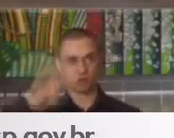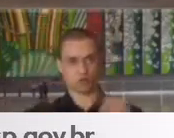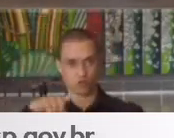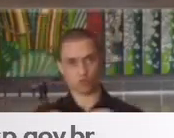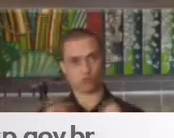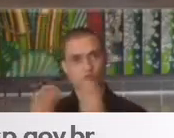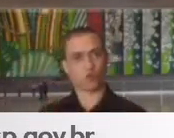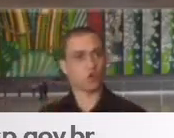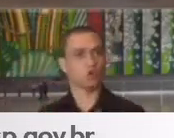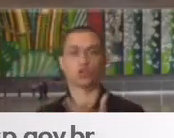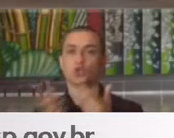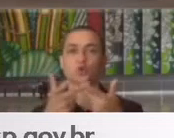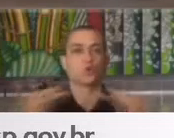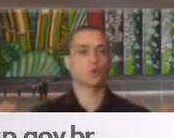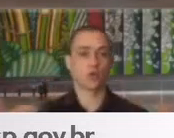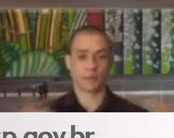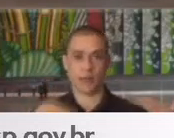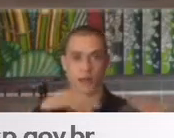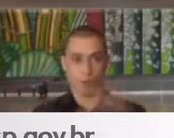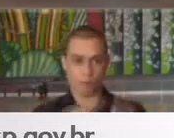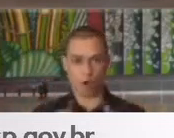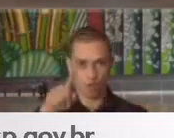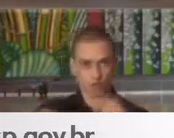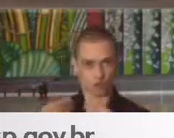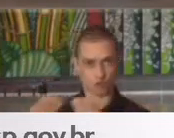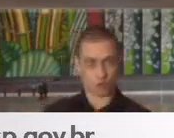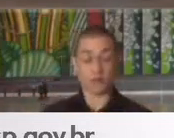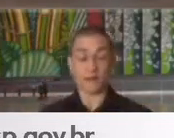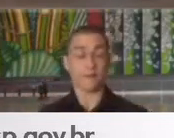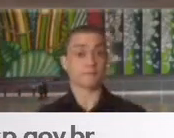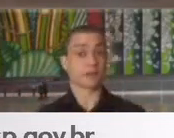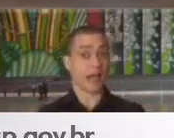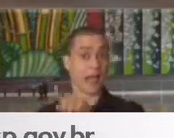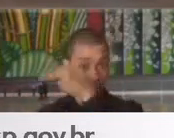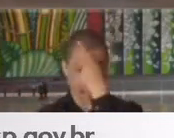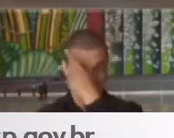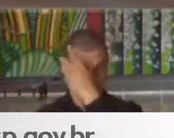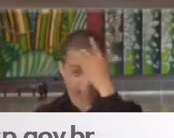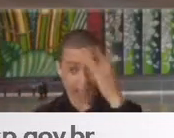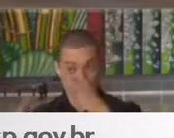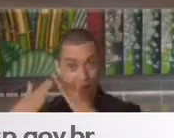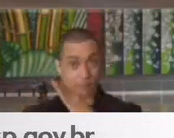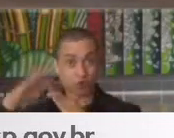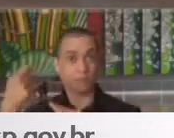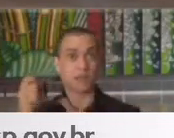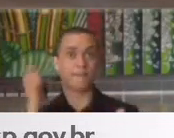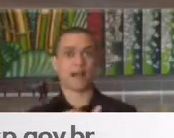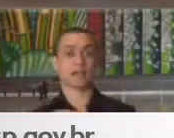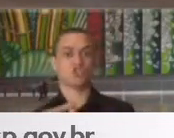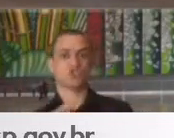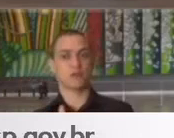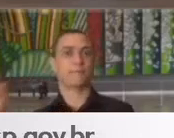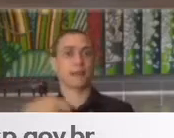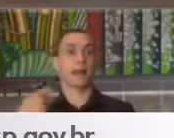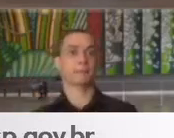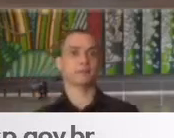de recursos para a população. Não só para pagar seus débitos, as suas contas, mas também para comprar